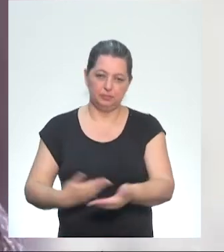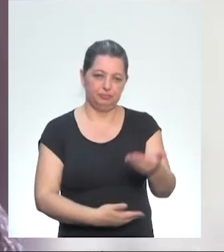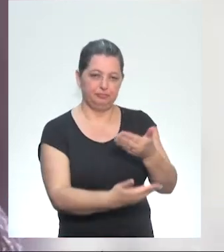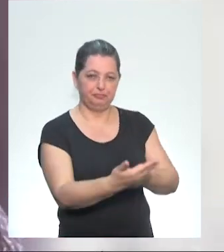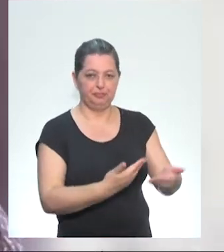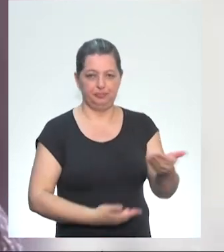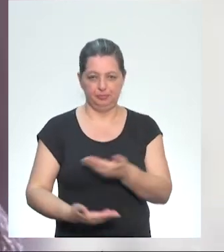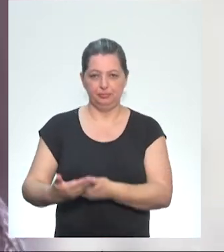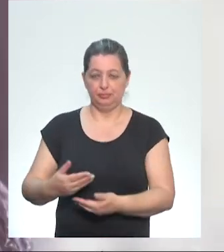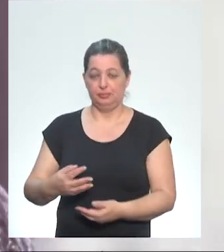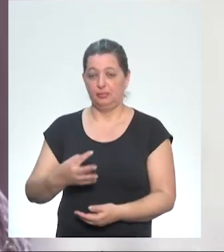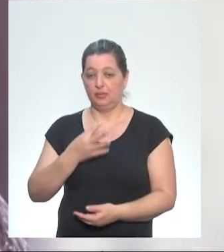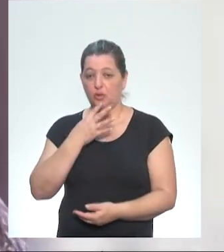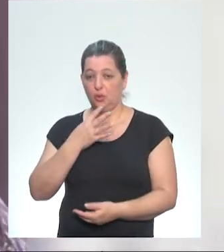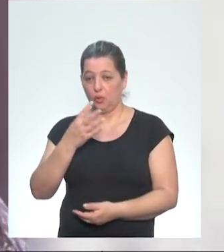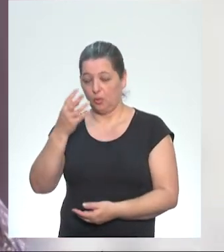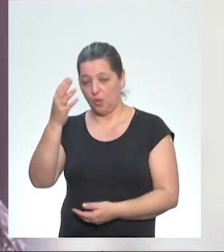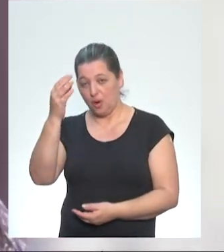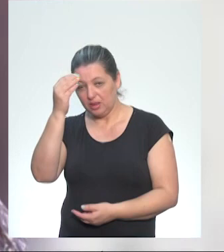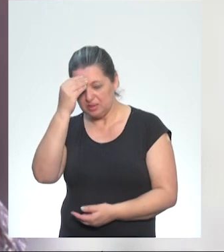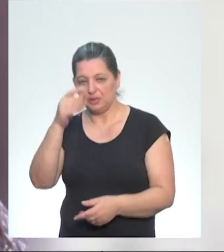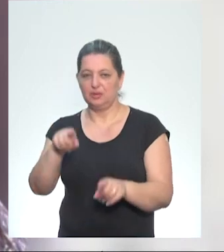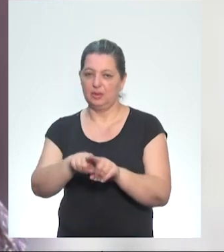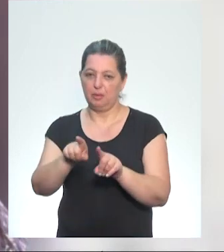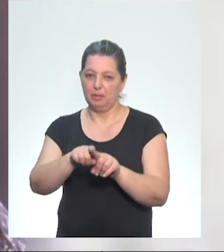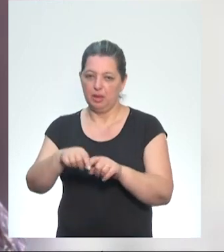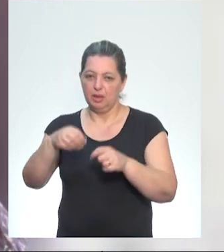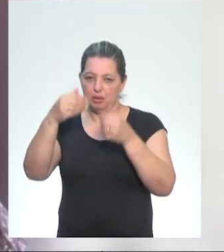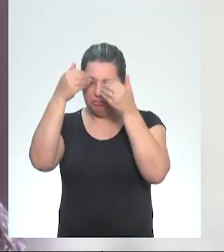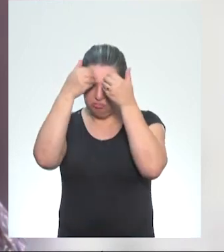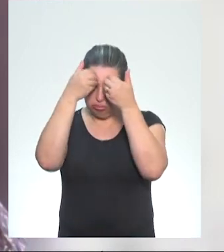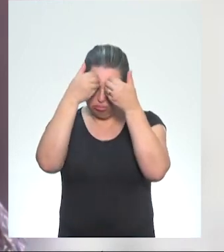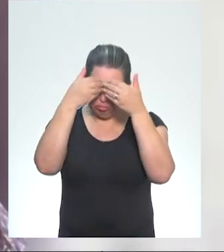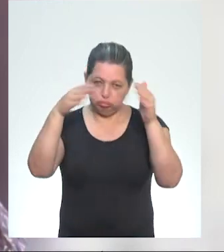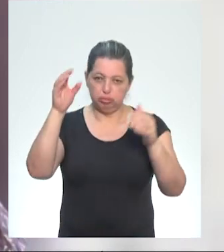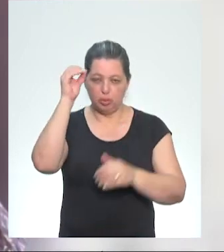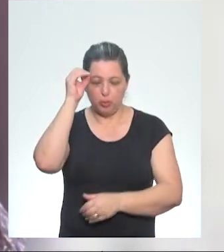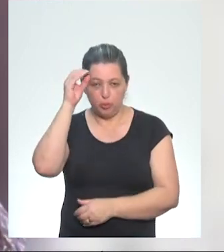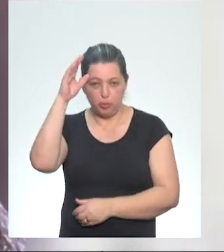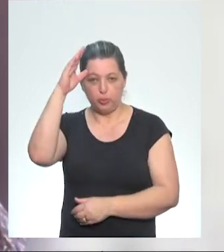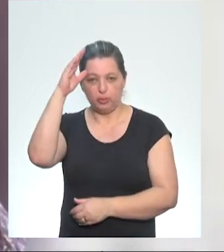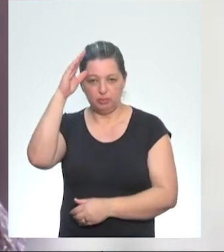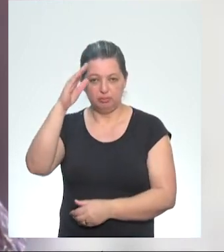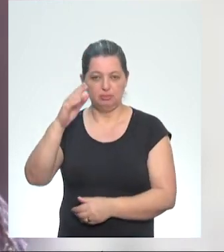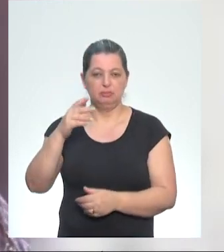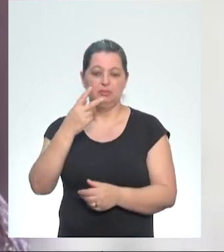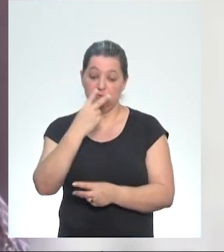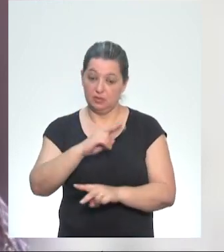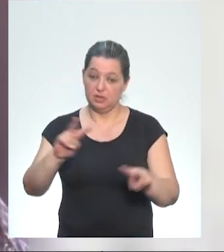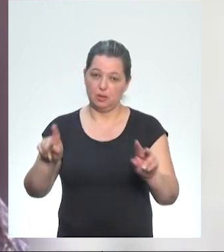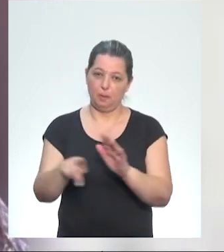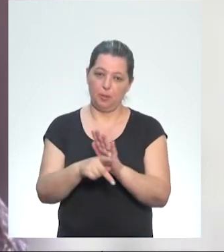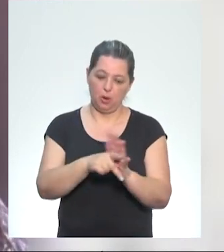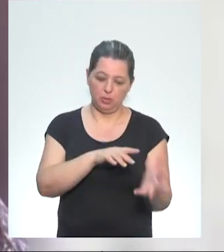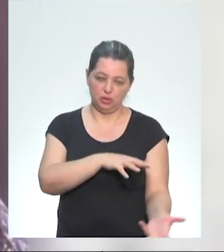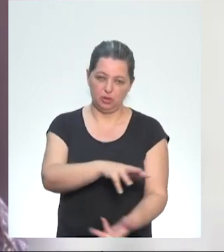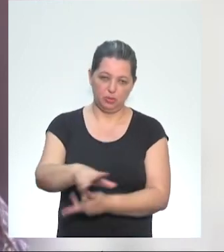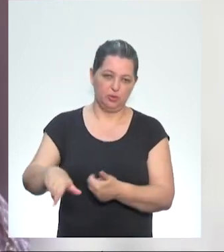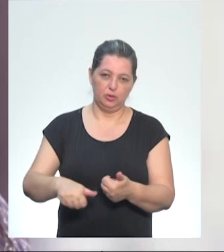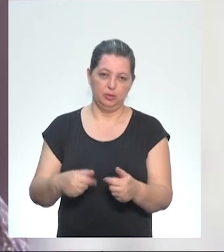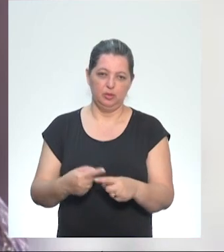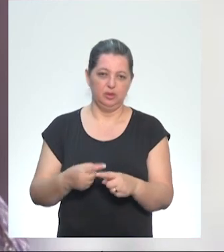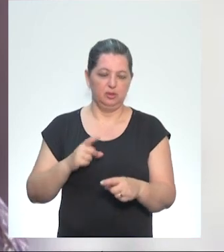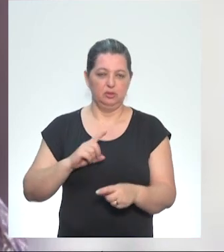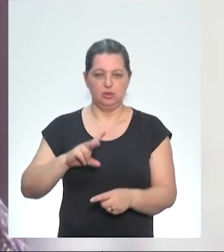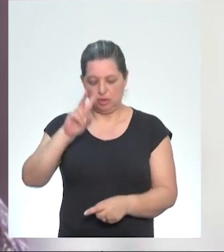desbravando conhecimentos e alargando a nossa mentalidade, a nossa visão de mundo, né? Sabendo que o mundo é bem maior que o nosso umbigo